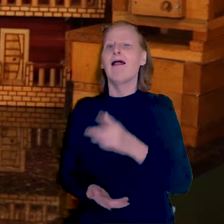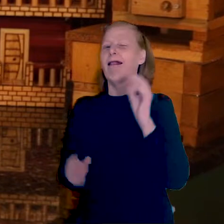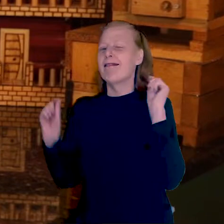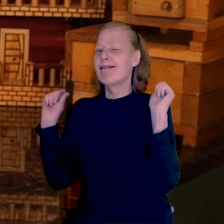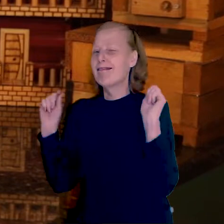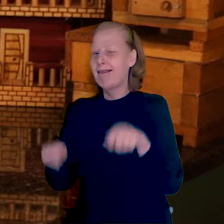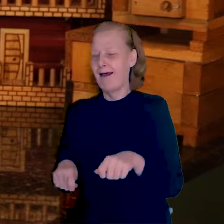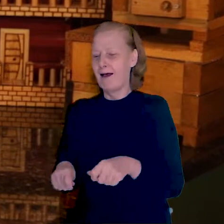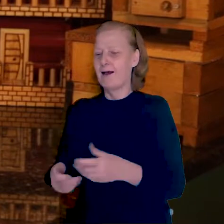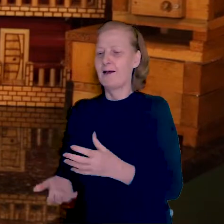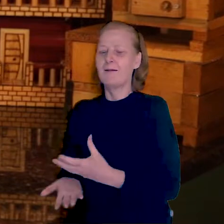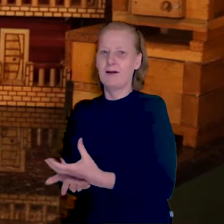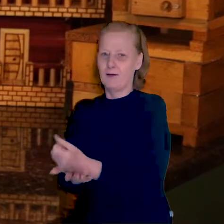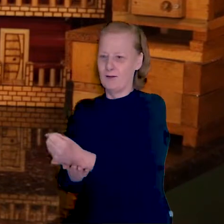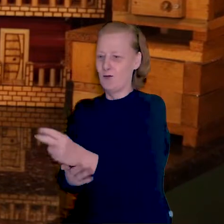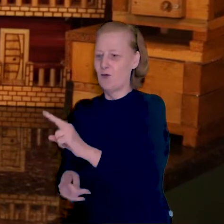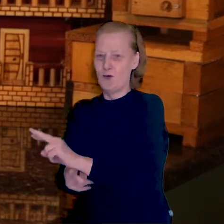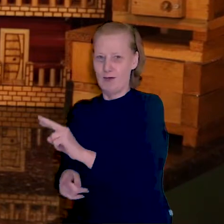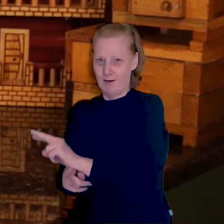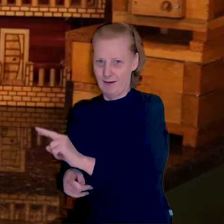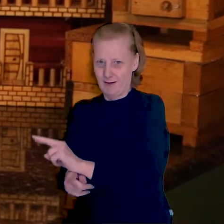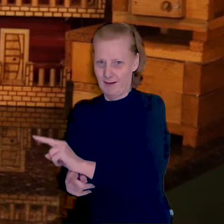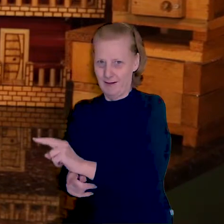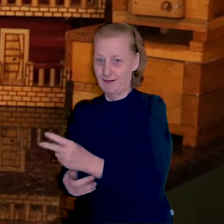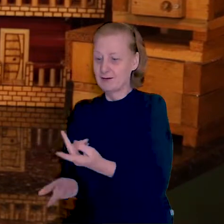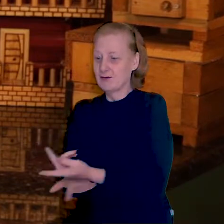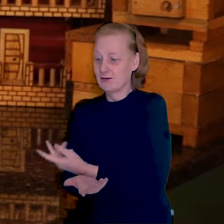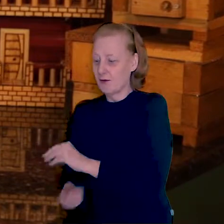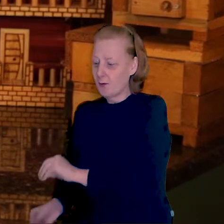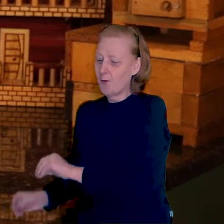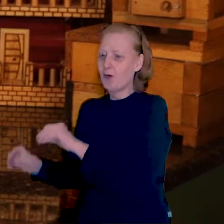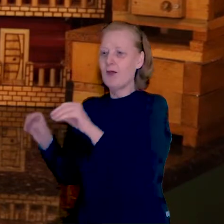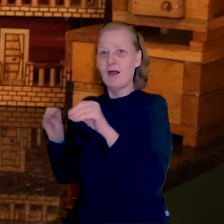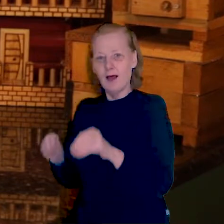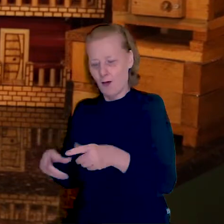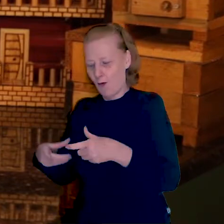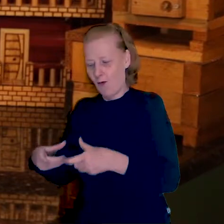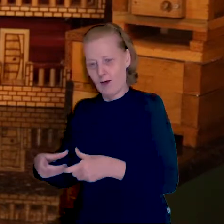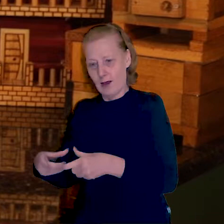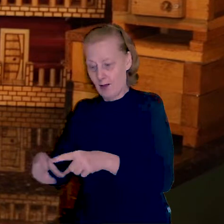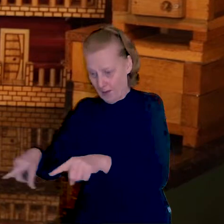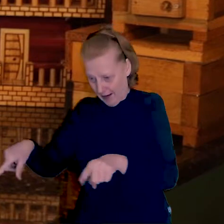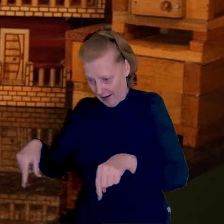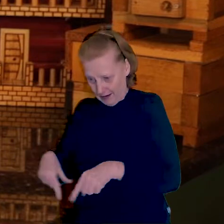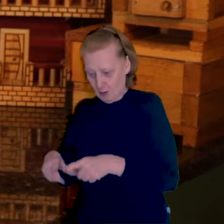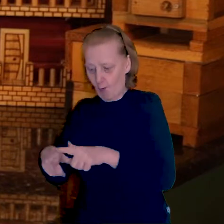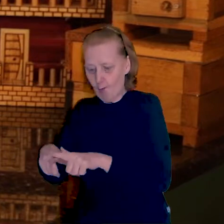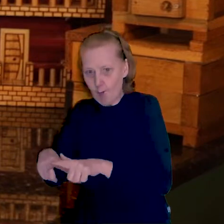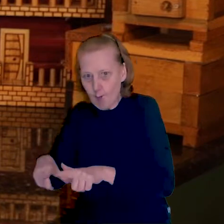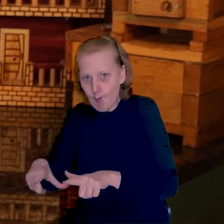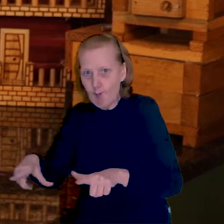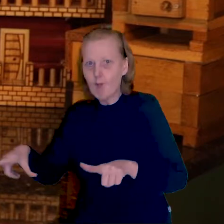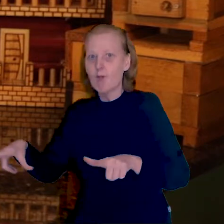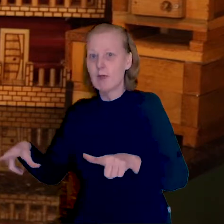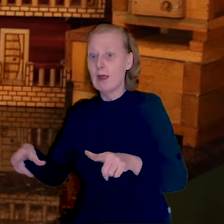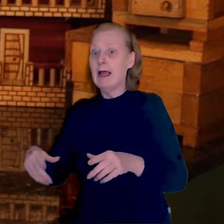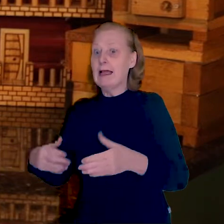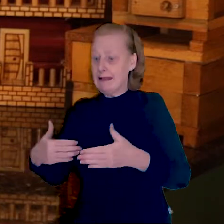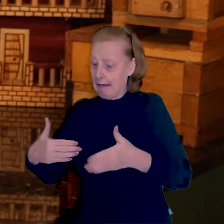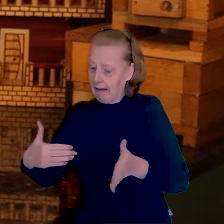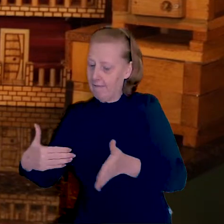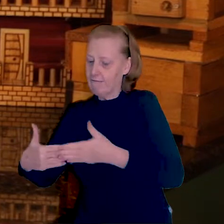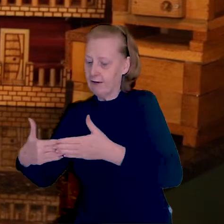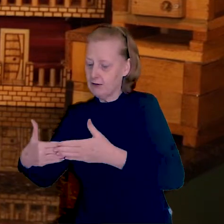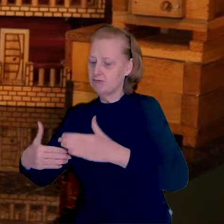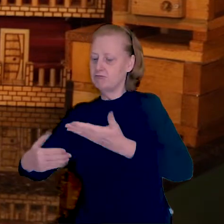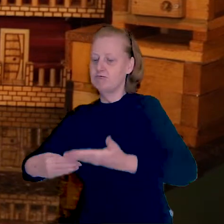ainda. Então que a gente vai fazer? A gente vai retirar ela da isca, colocar numa caixa, deixar ela fechada